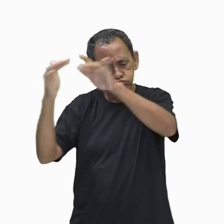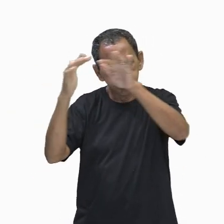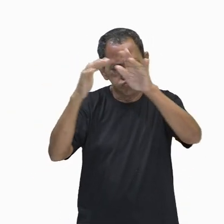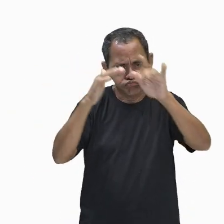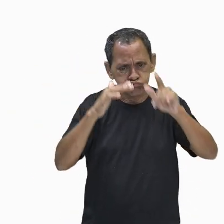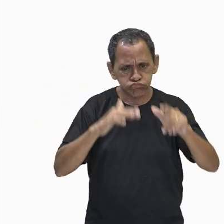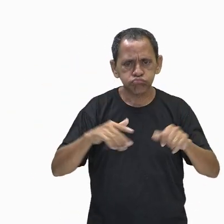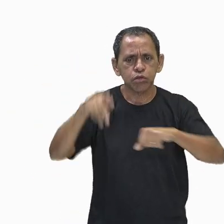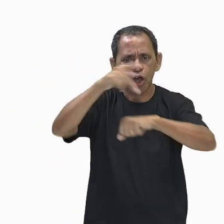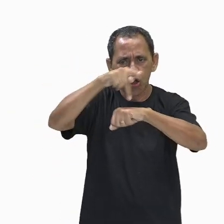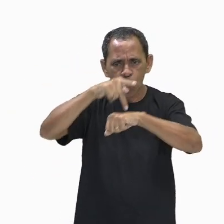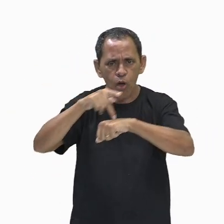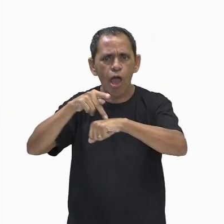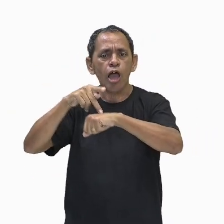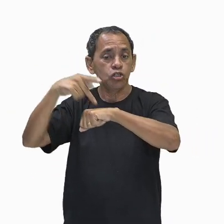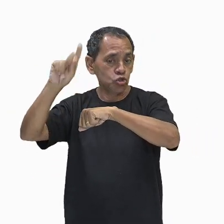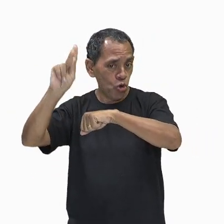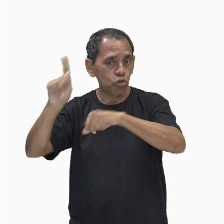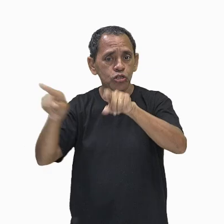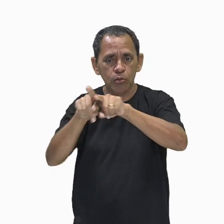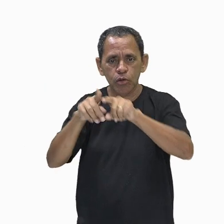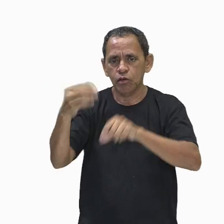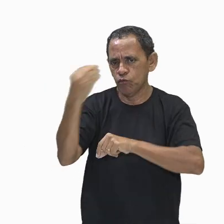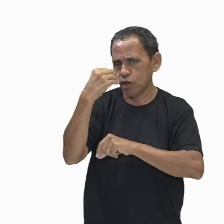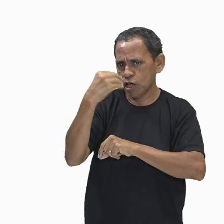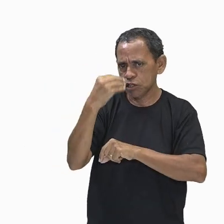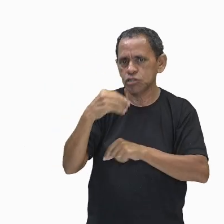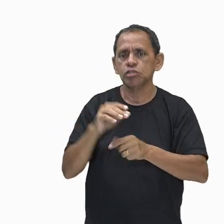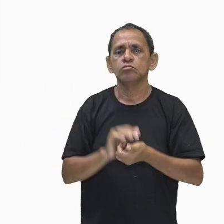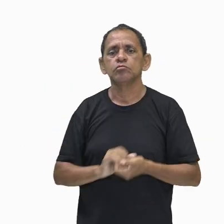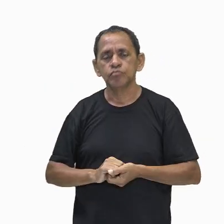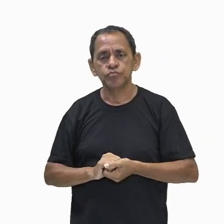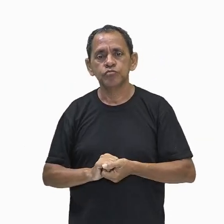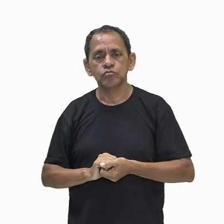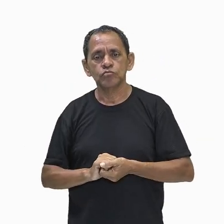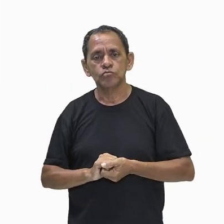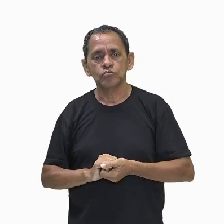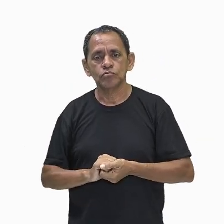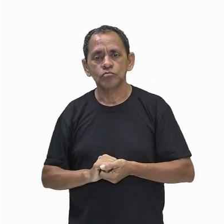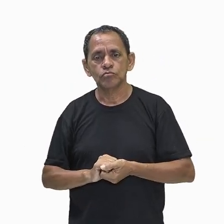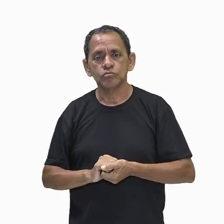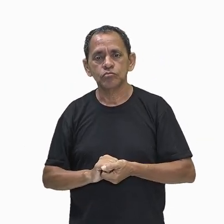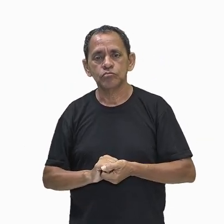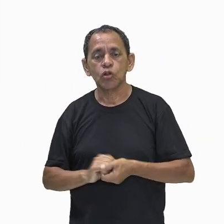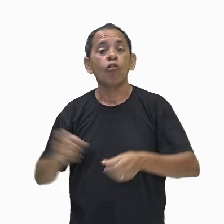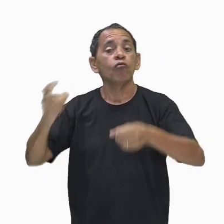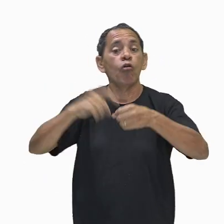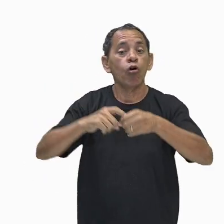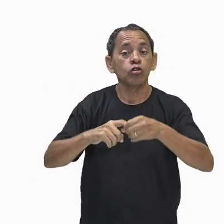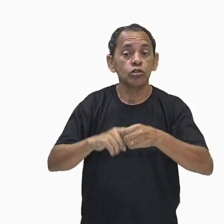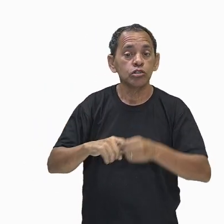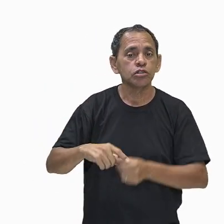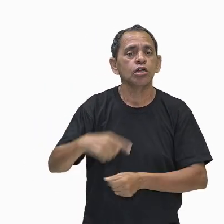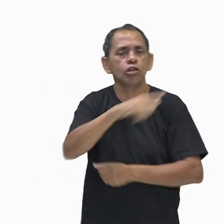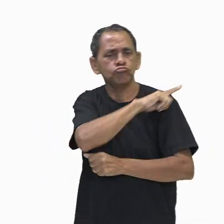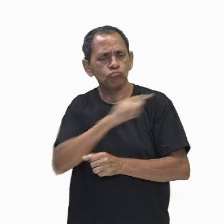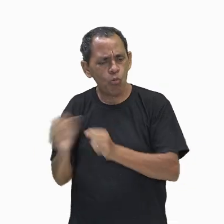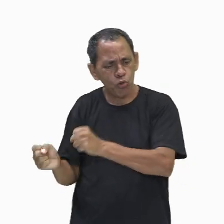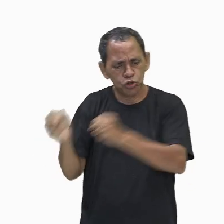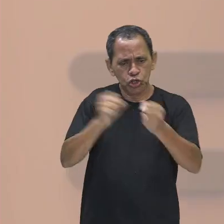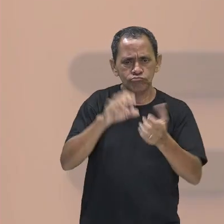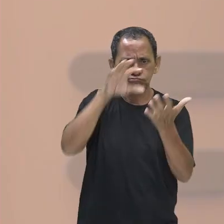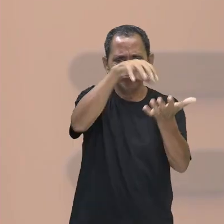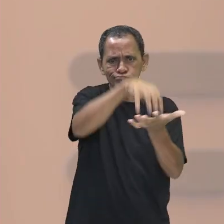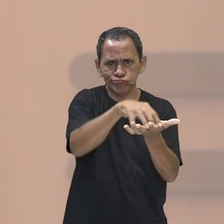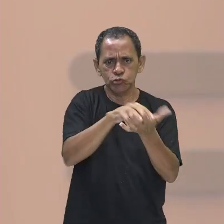seus poderes locais enfraquecidos, voltando o poder central a ser novamente soberano e